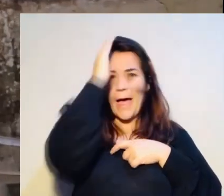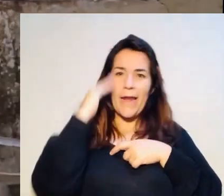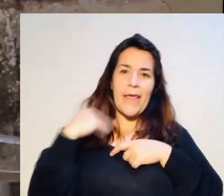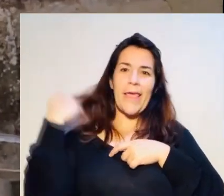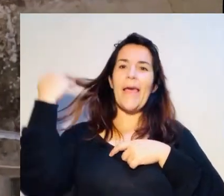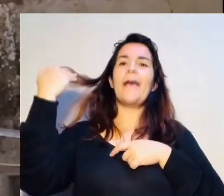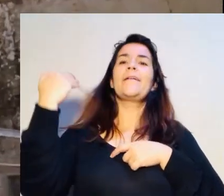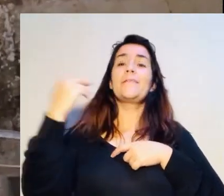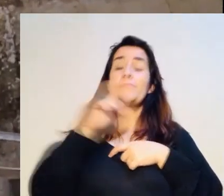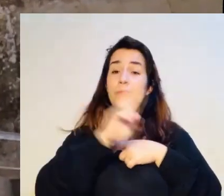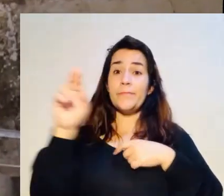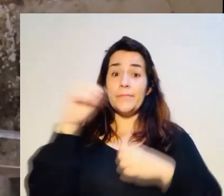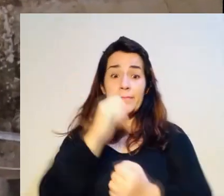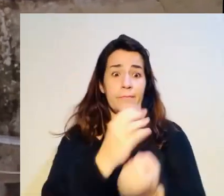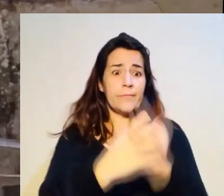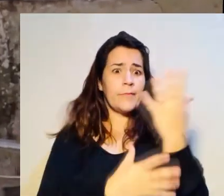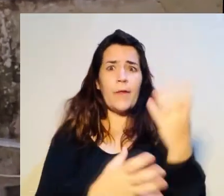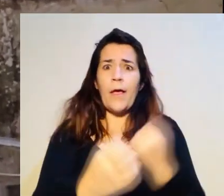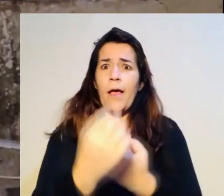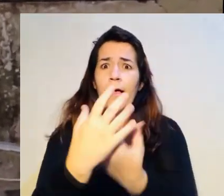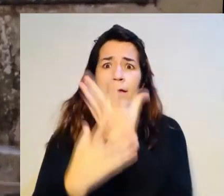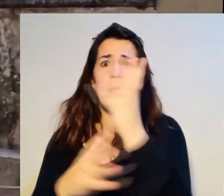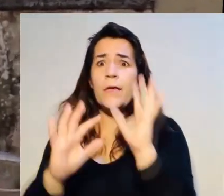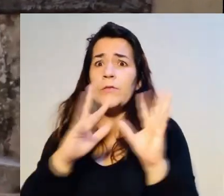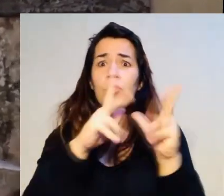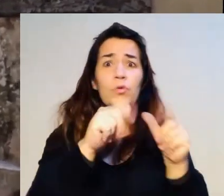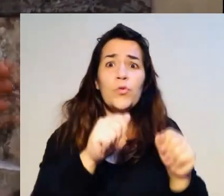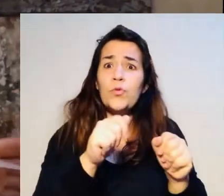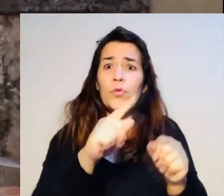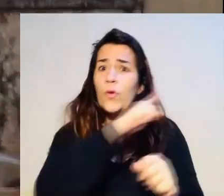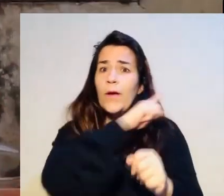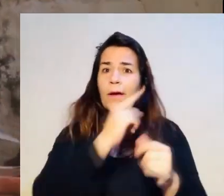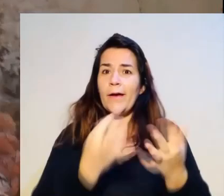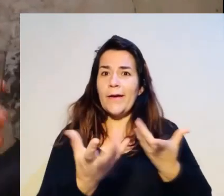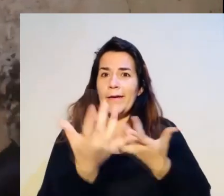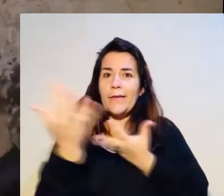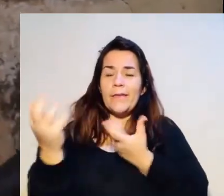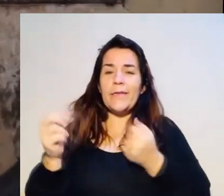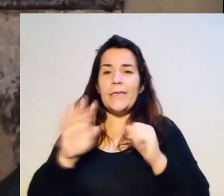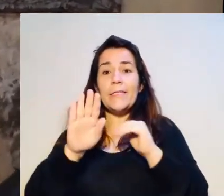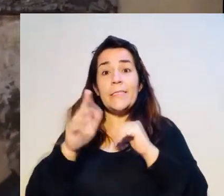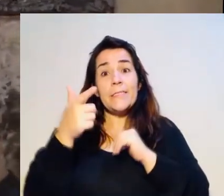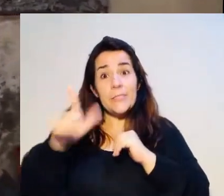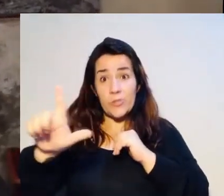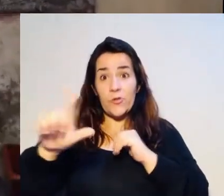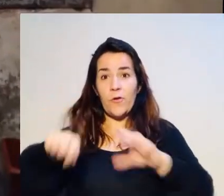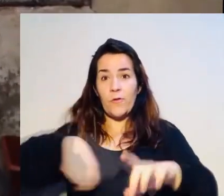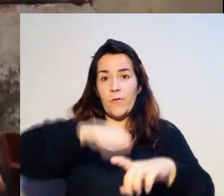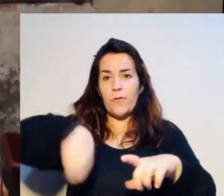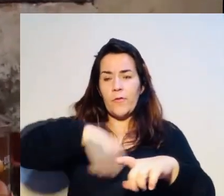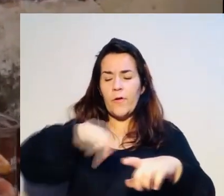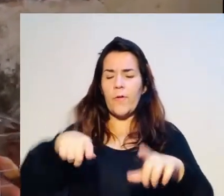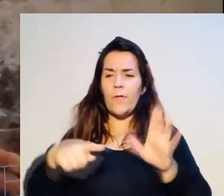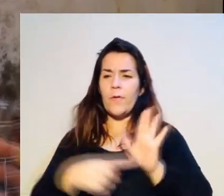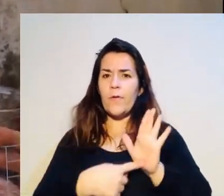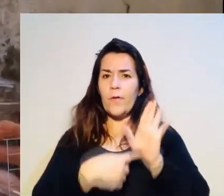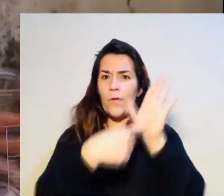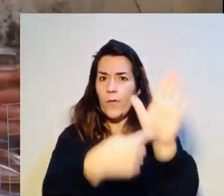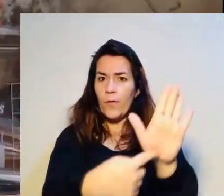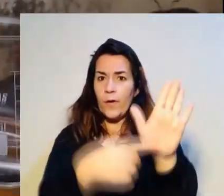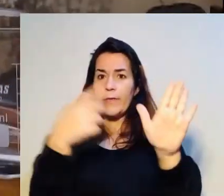Precisa de ver, nasce no meio do concreto. E de novo, a nossa solução. Só que agora eu tenho